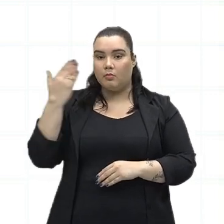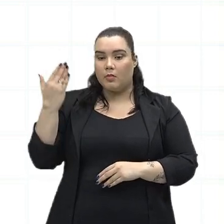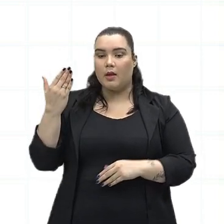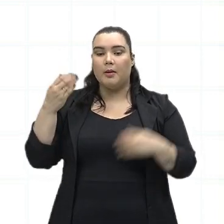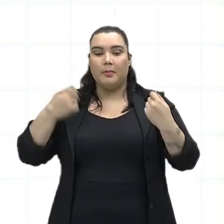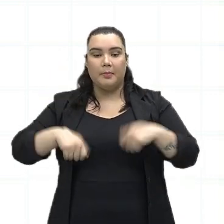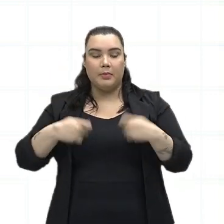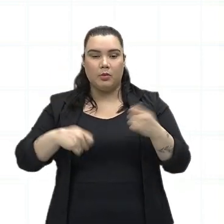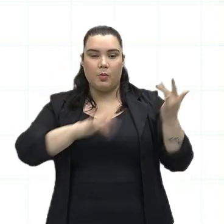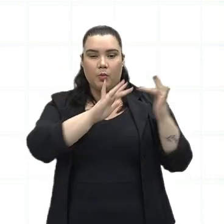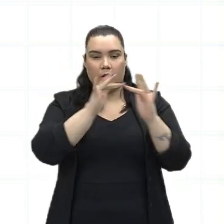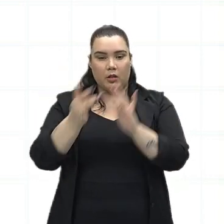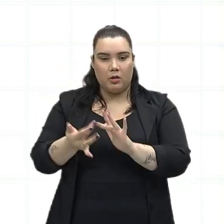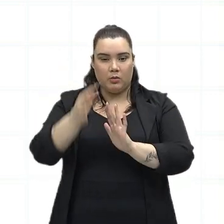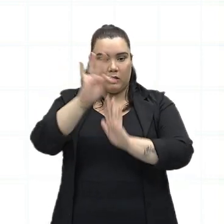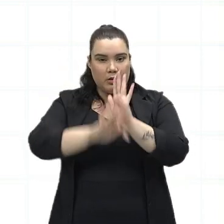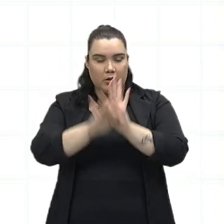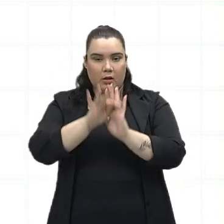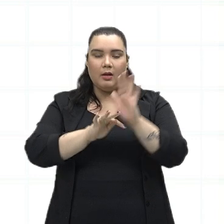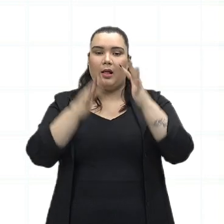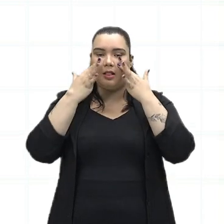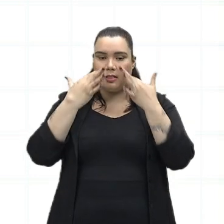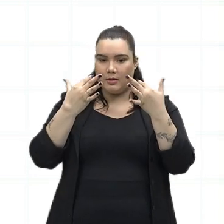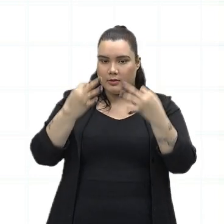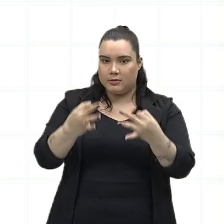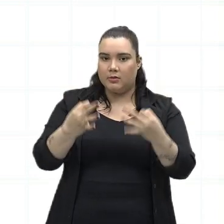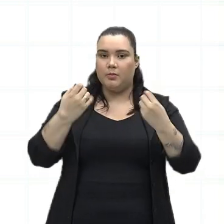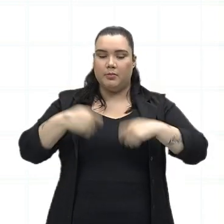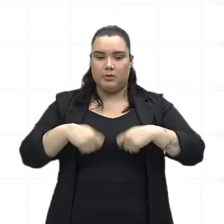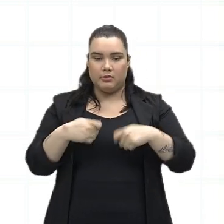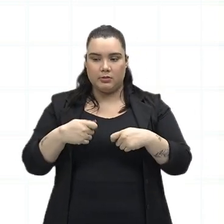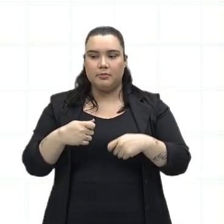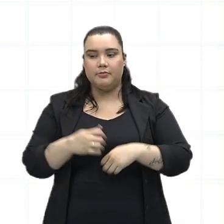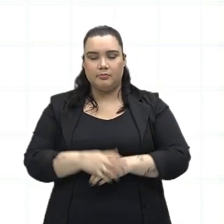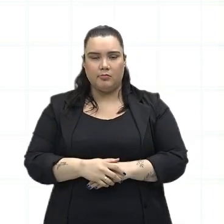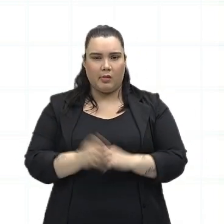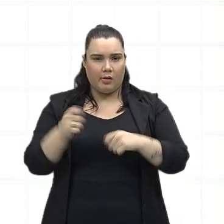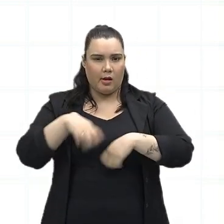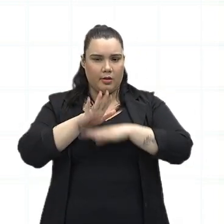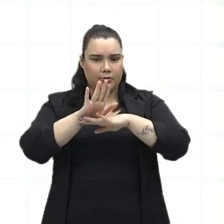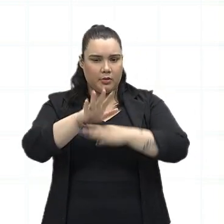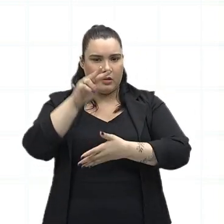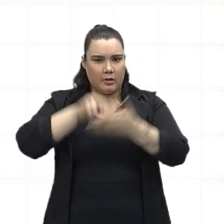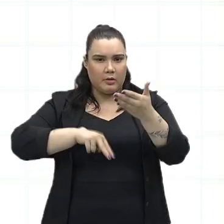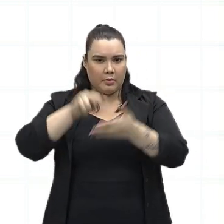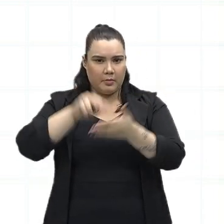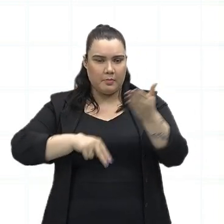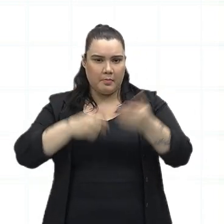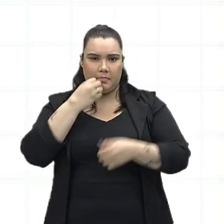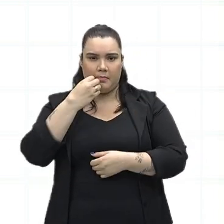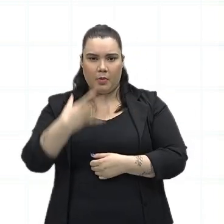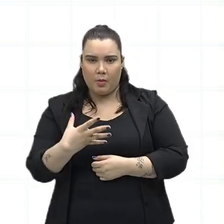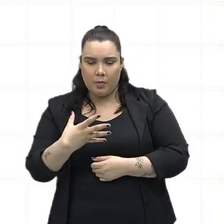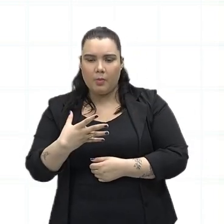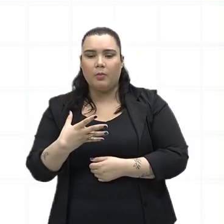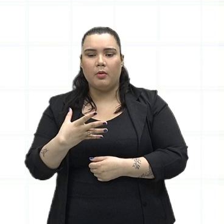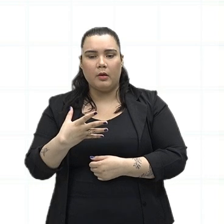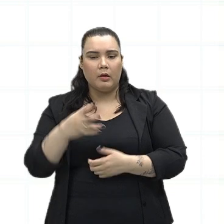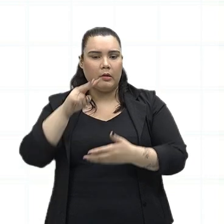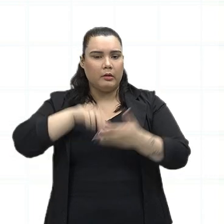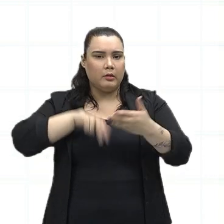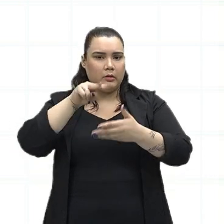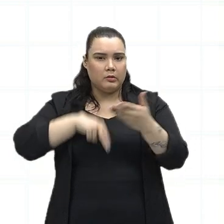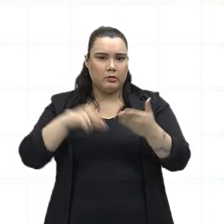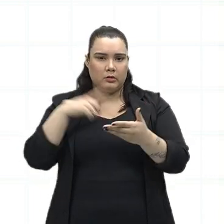atenção ao contexto em que o texto está colocado vai nos ajudar a ter uma leitura mais efetiva, uma leitura com